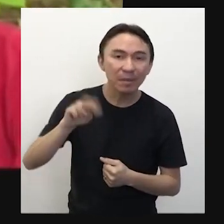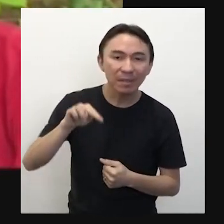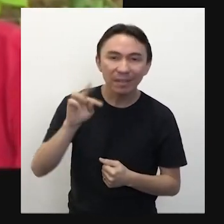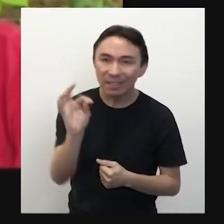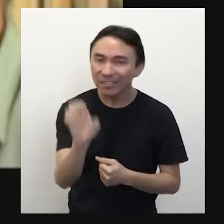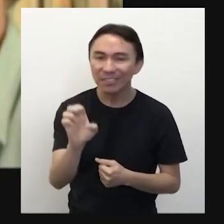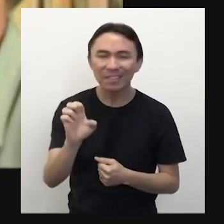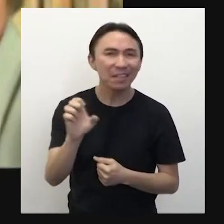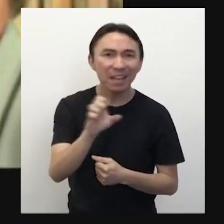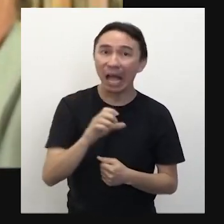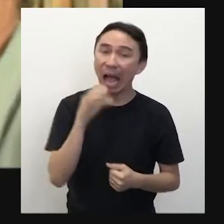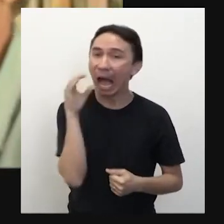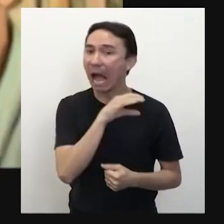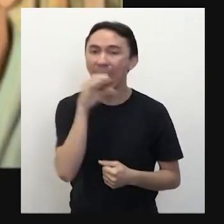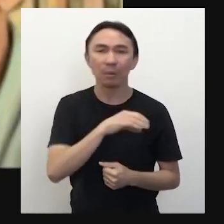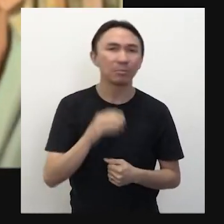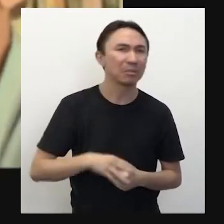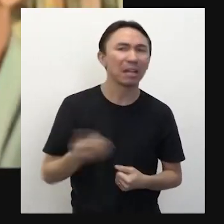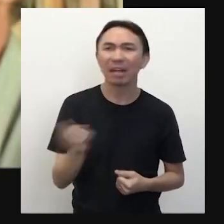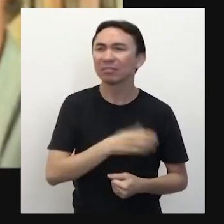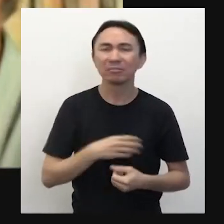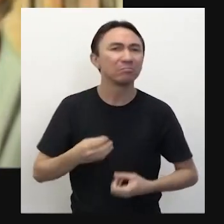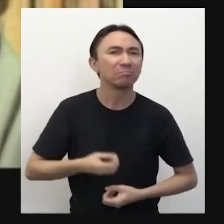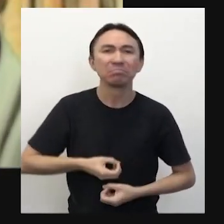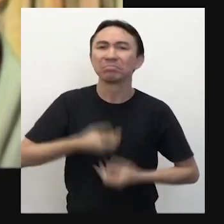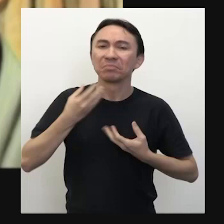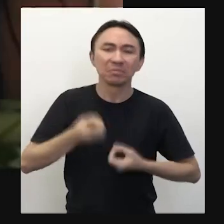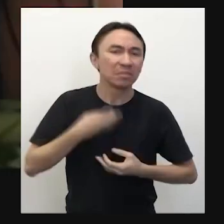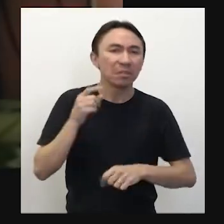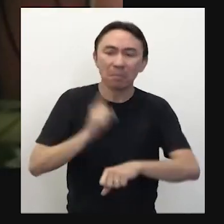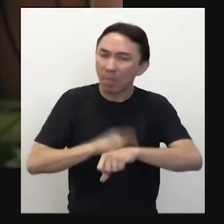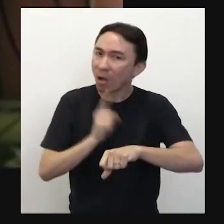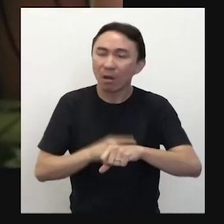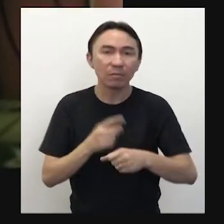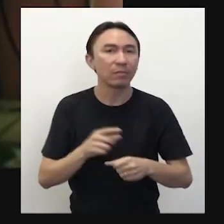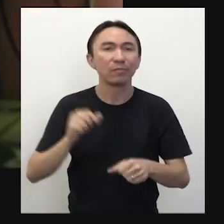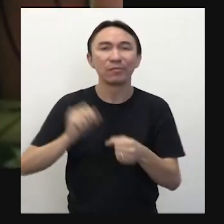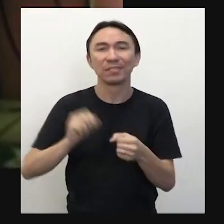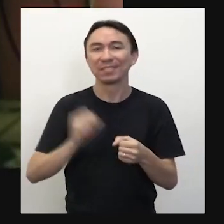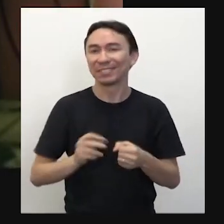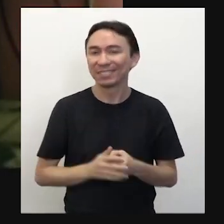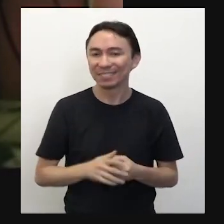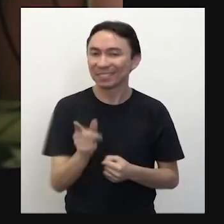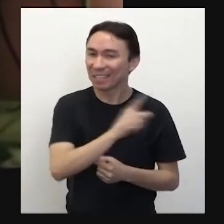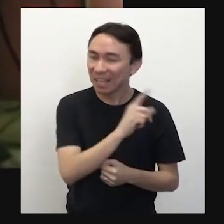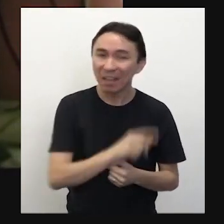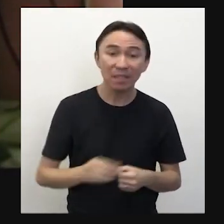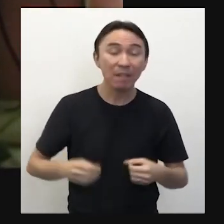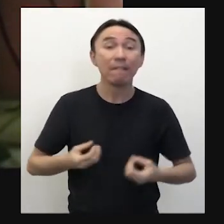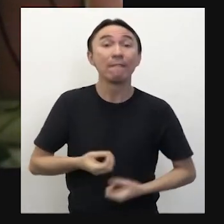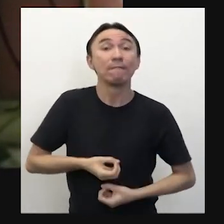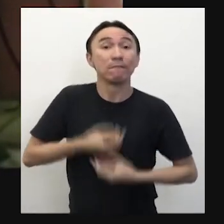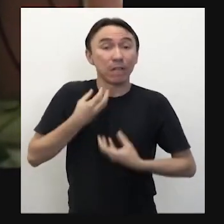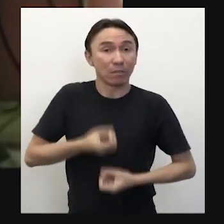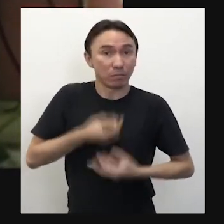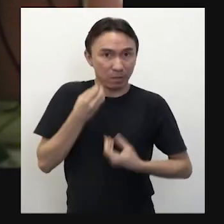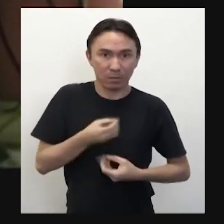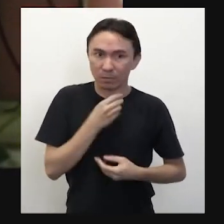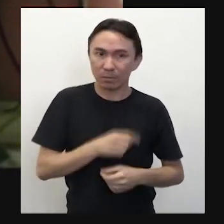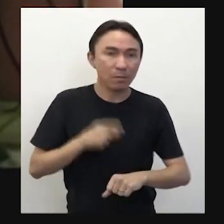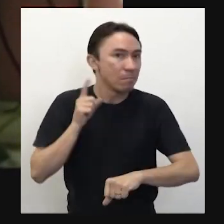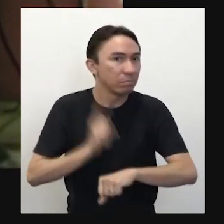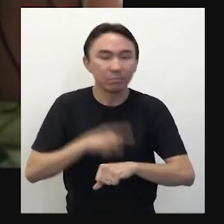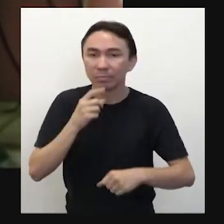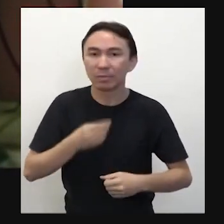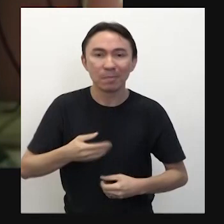com rapidez. É a espontaneidade daquele momento que você está construindo. O repente, o verso improvisado, existe na maioria das culturas, né? Isso é